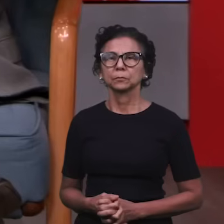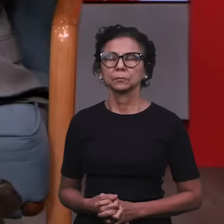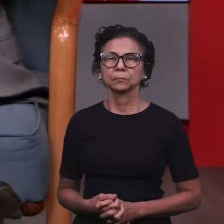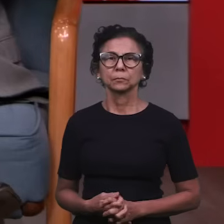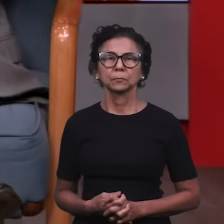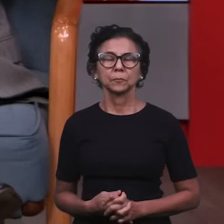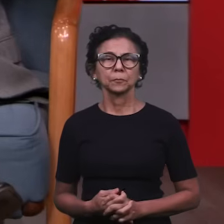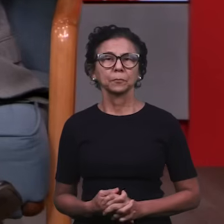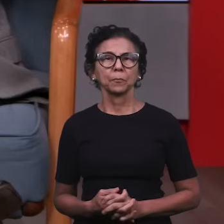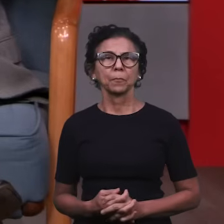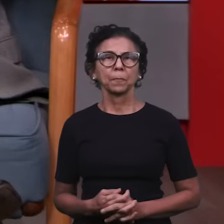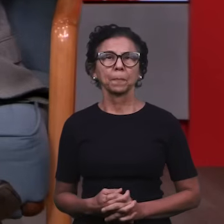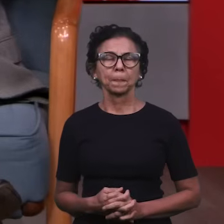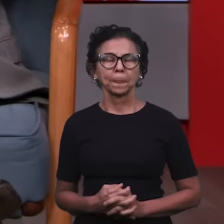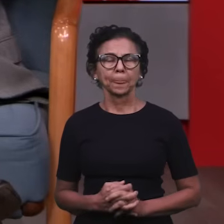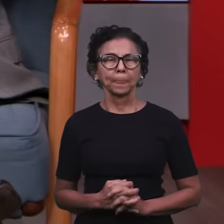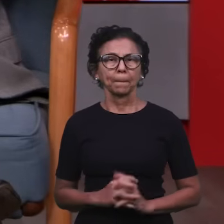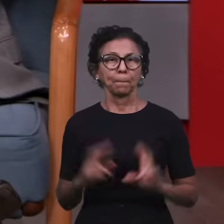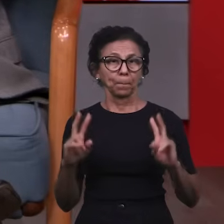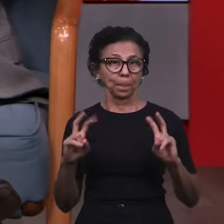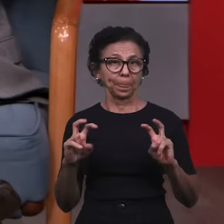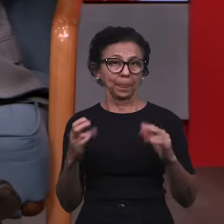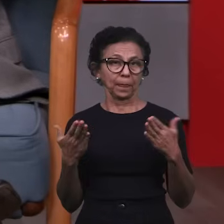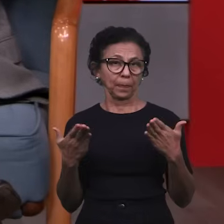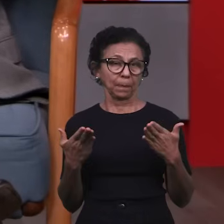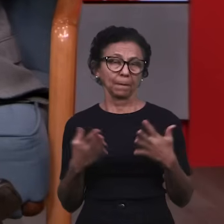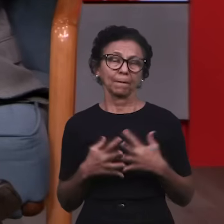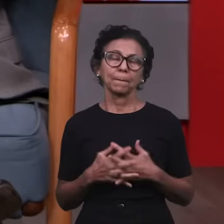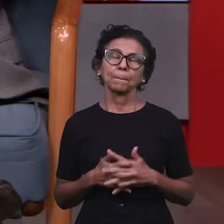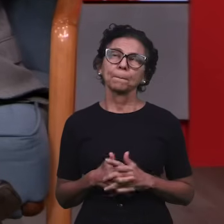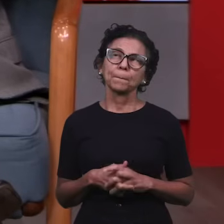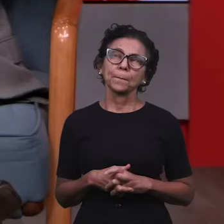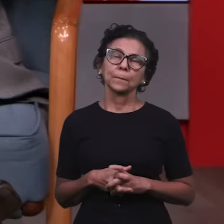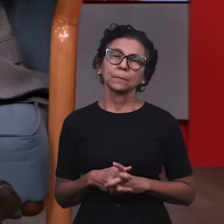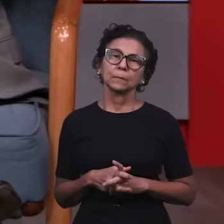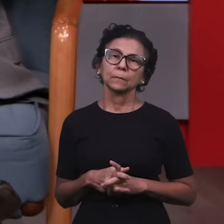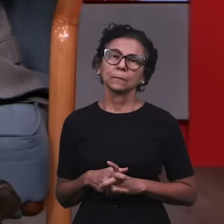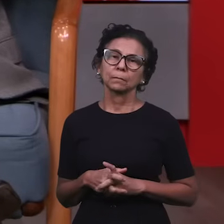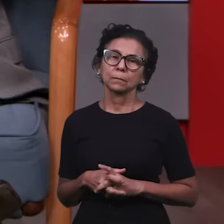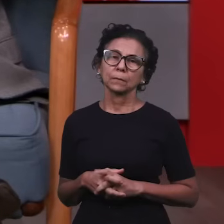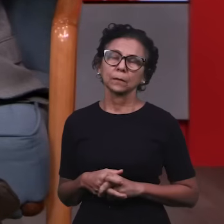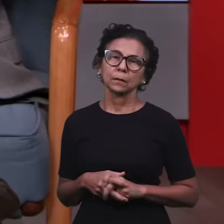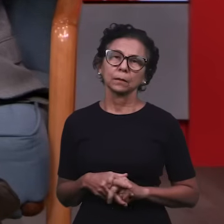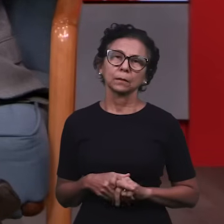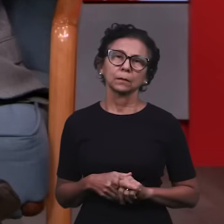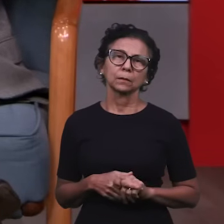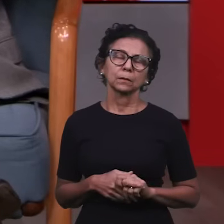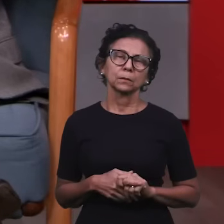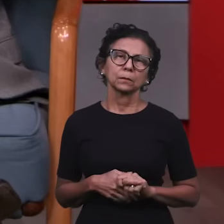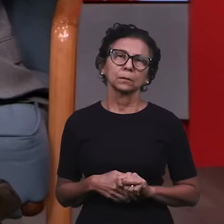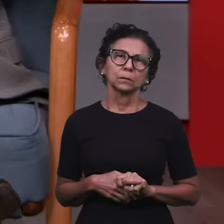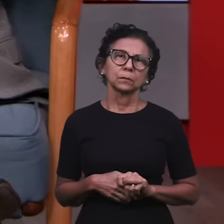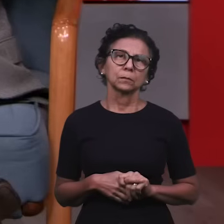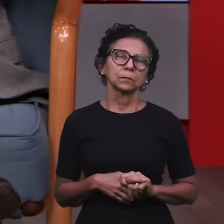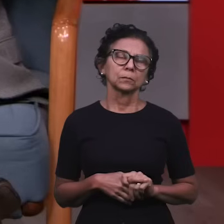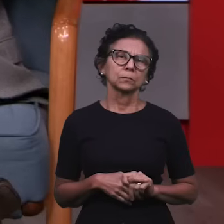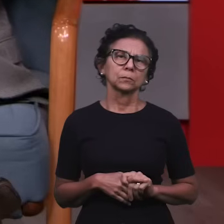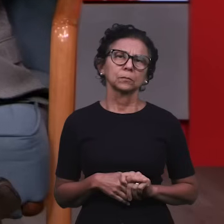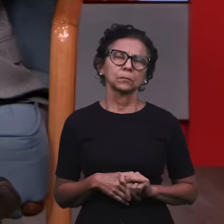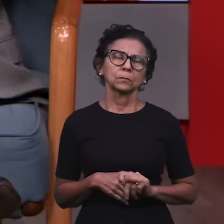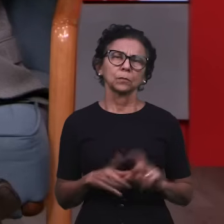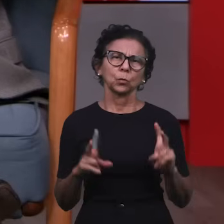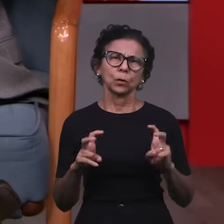Meus irmãos, nós hoje vamos abordar também um assunto que é